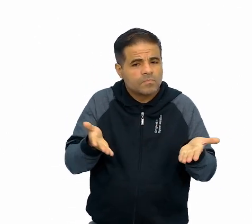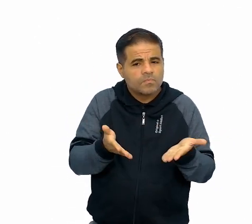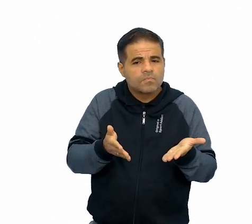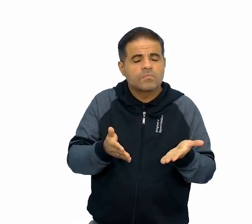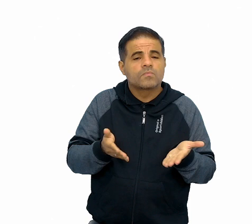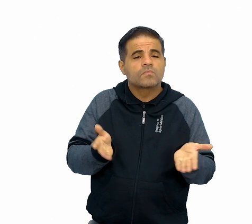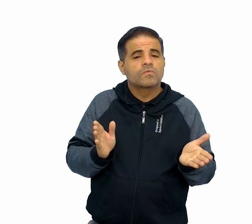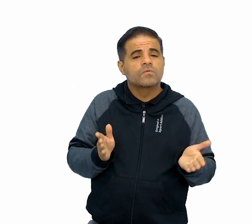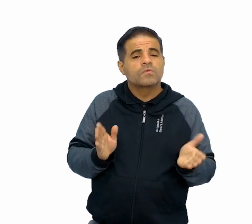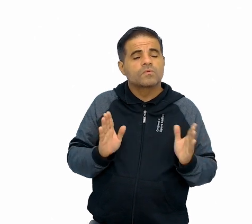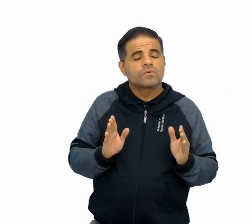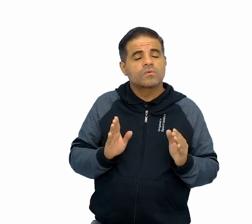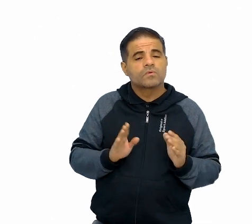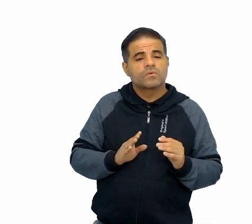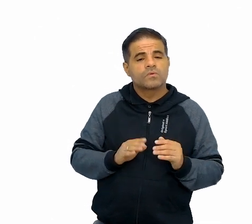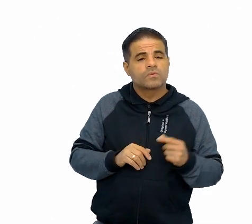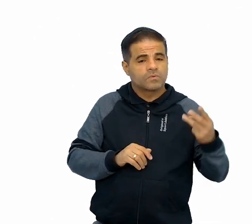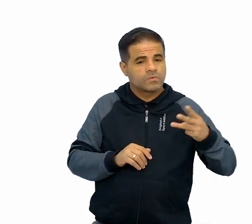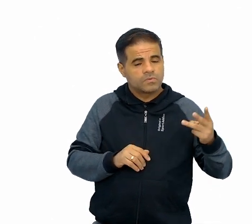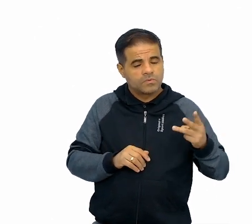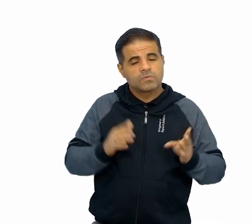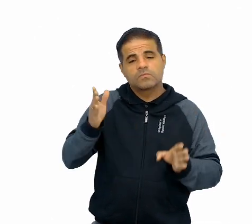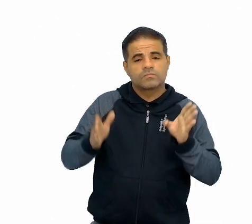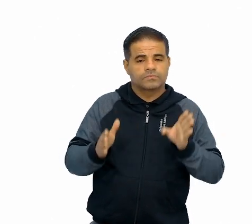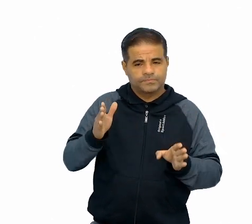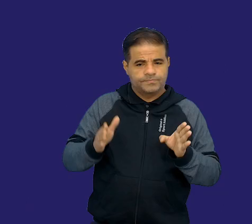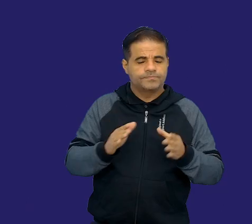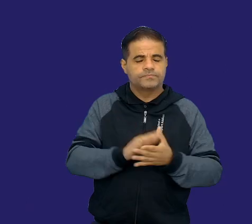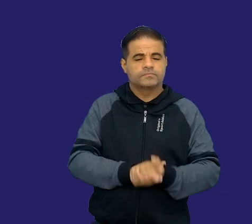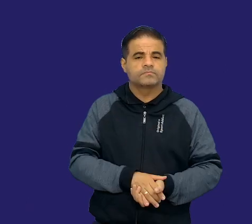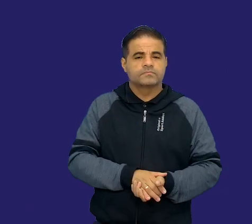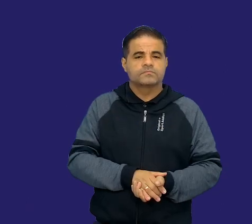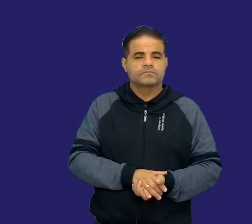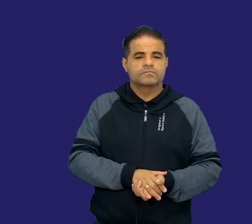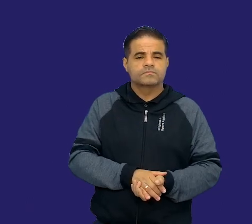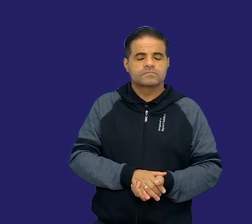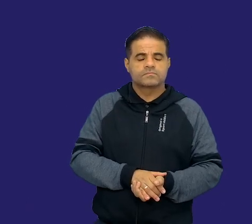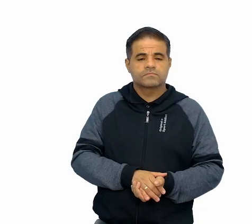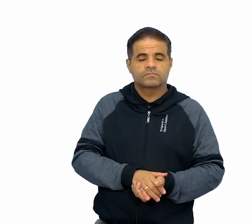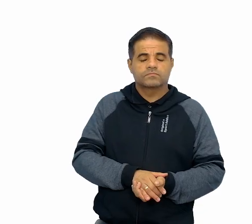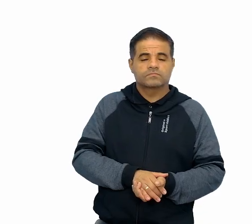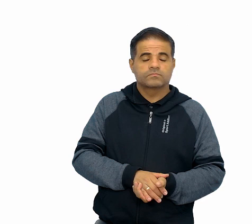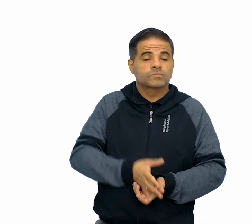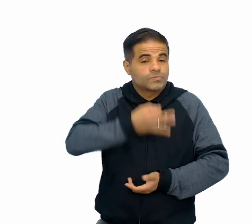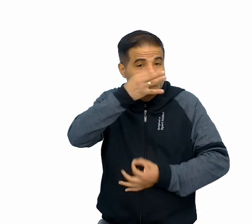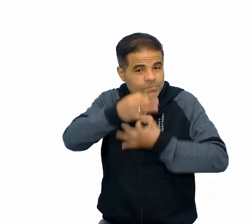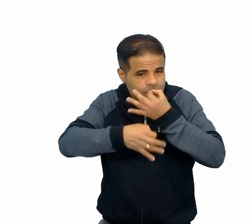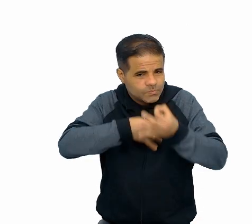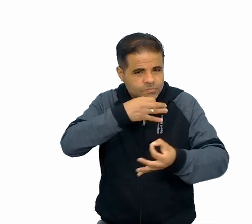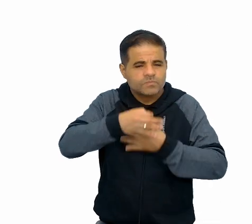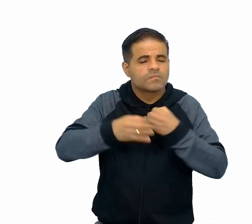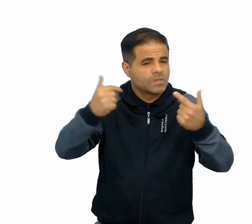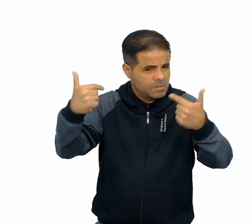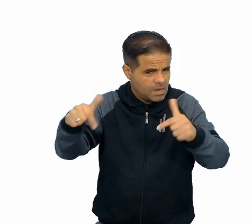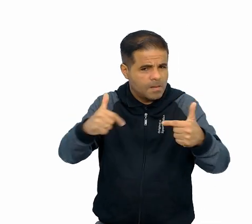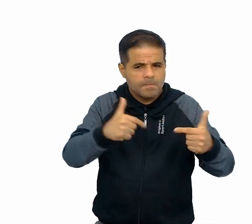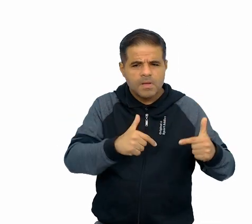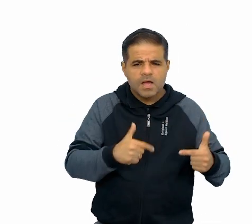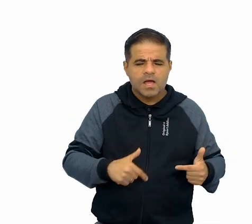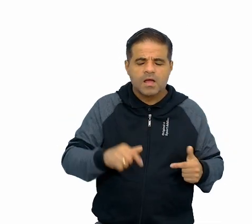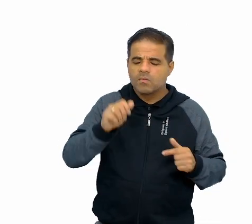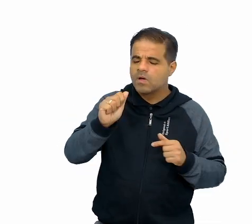nos encaminhar para o nosso terceiro momento, que nós trazemos as sugestões para o trabalho